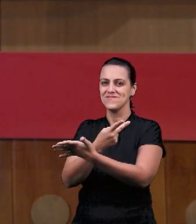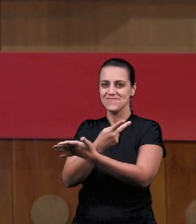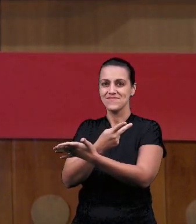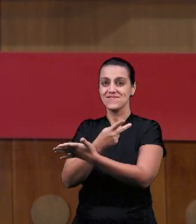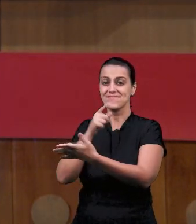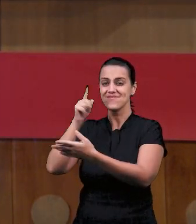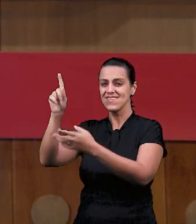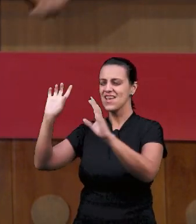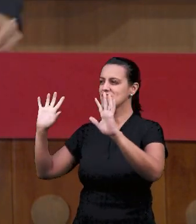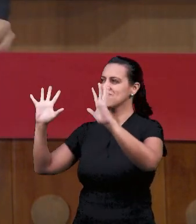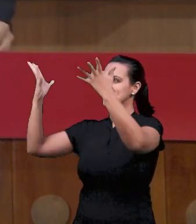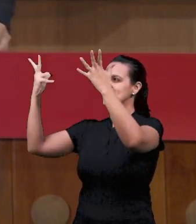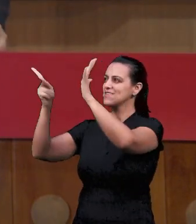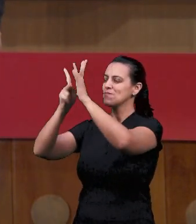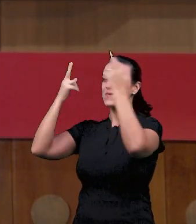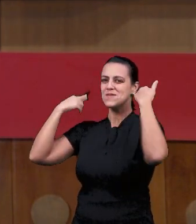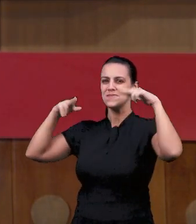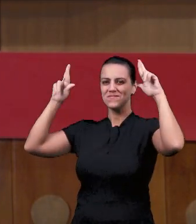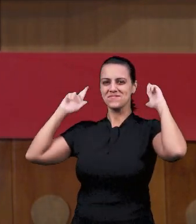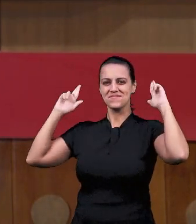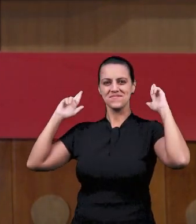Cordeiro.